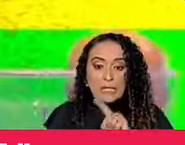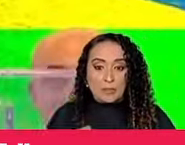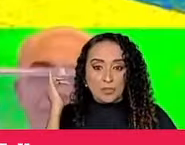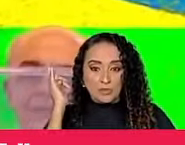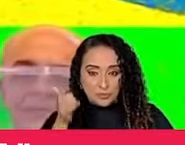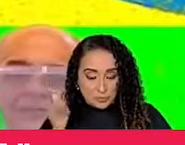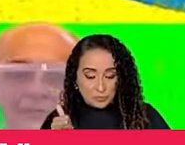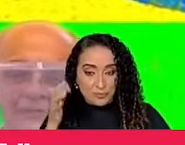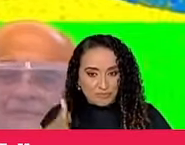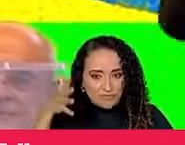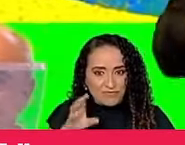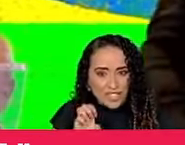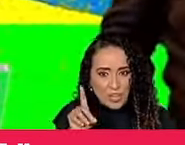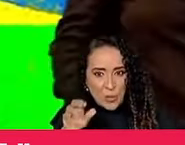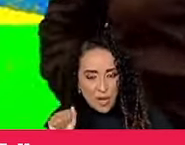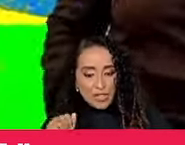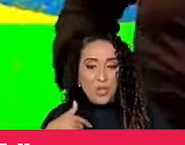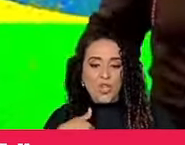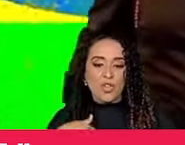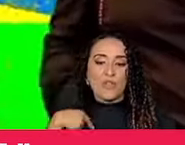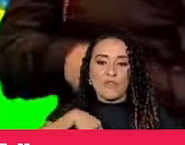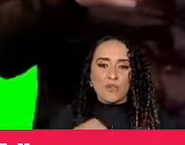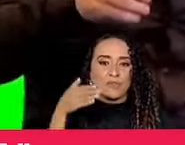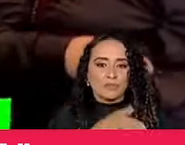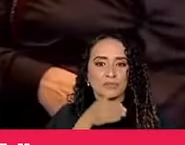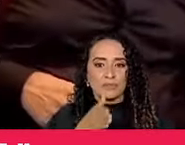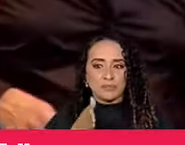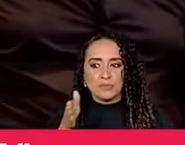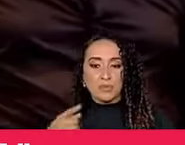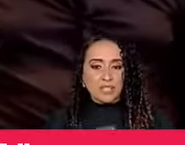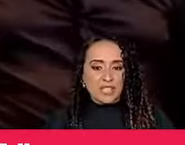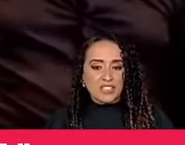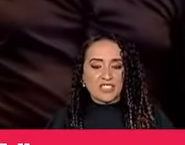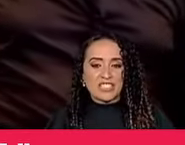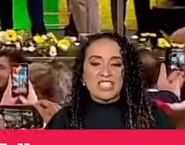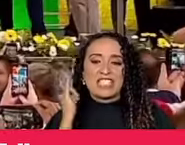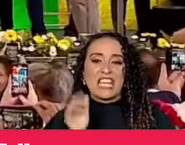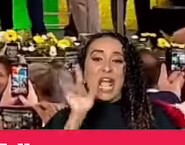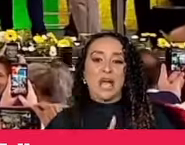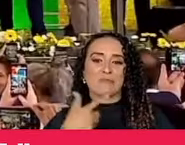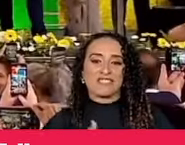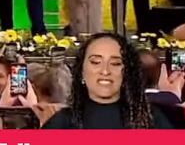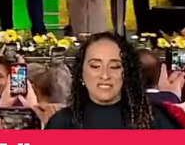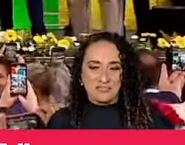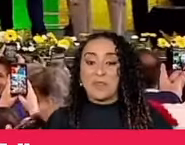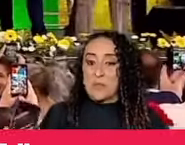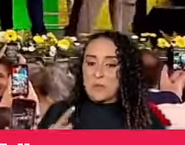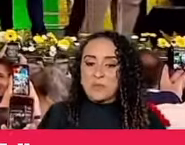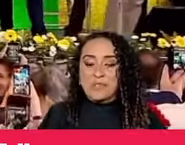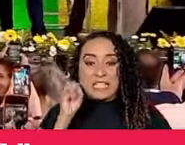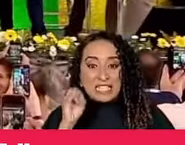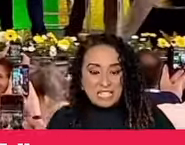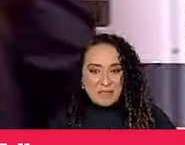do Eduardo aqui, eu vou ter que, em toda cidade que eu for, dizer que amo a cidade. Porque se